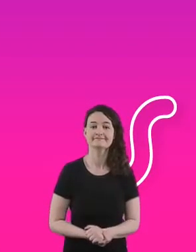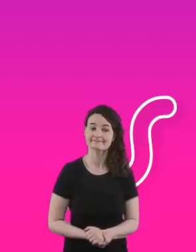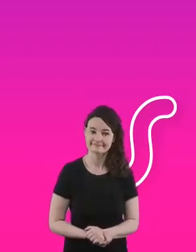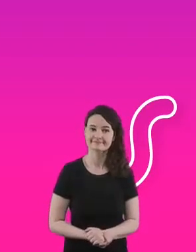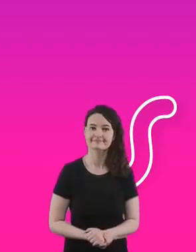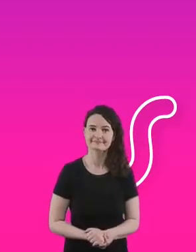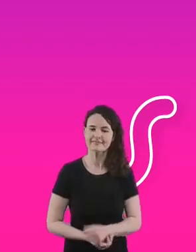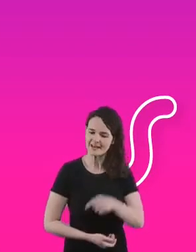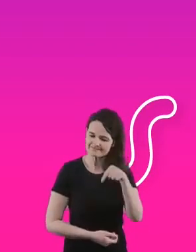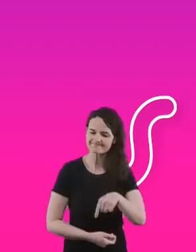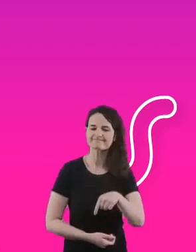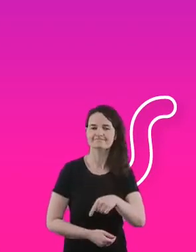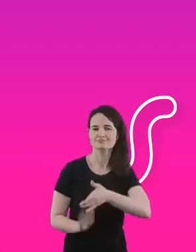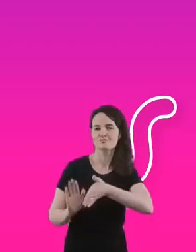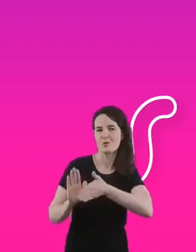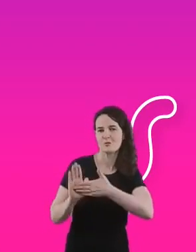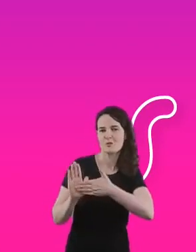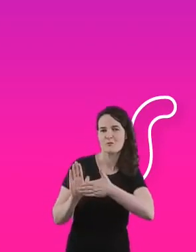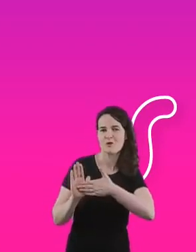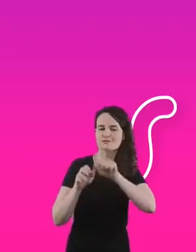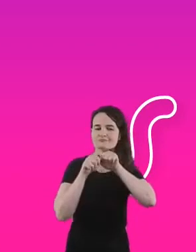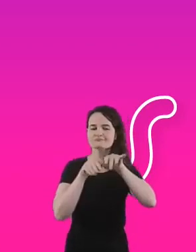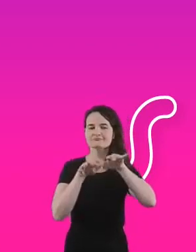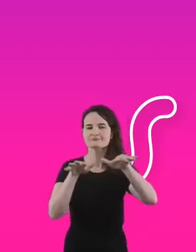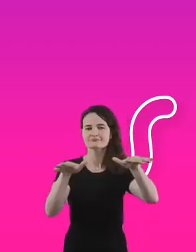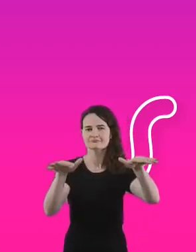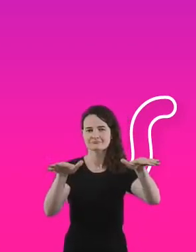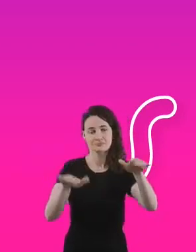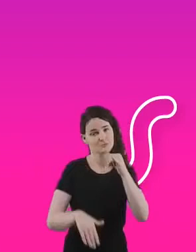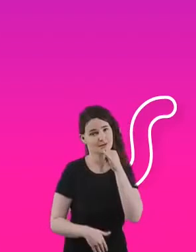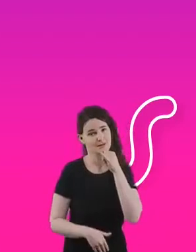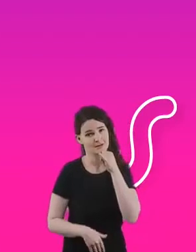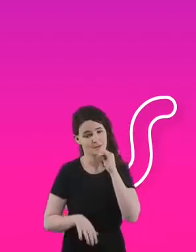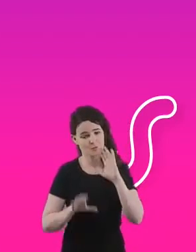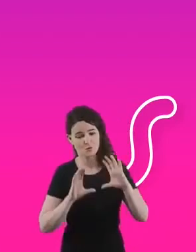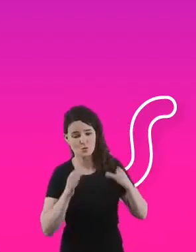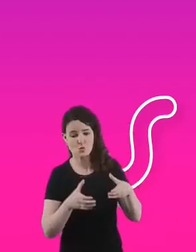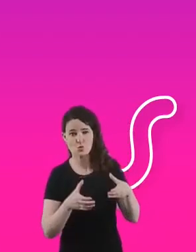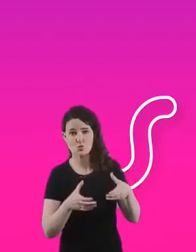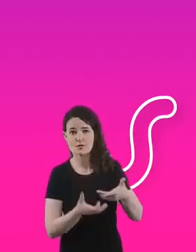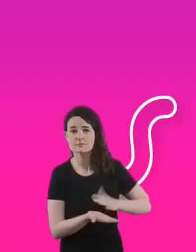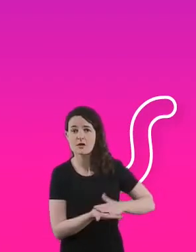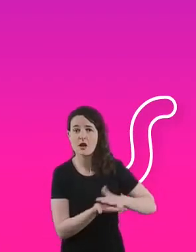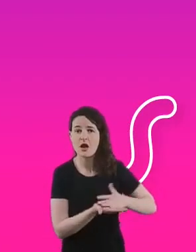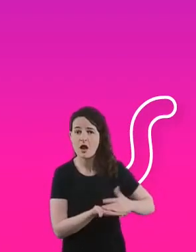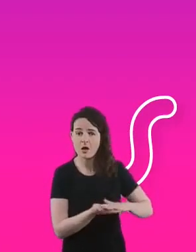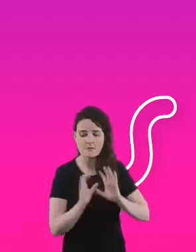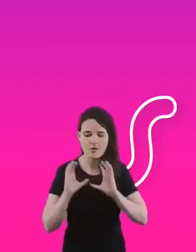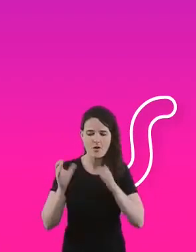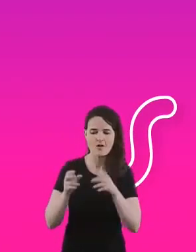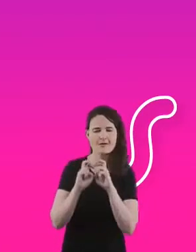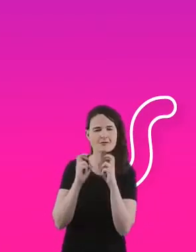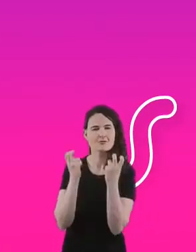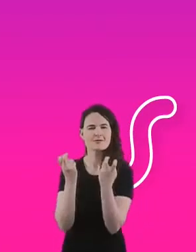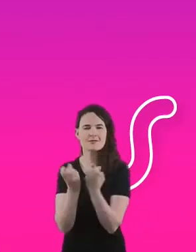expande, né, como é a nossa roda do samba, como é a roda da capoeira, como é o candomblé,